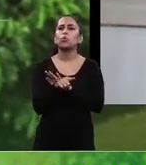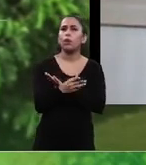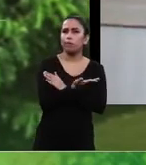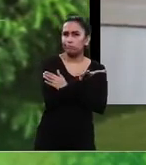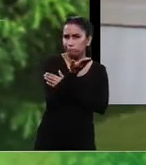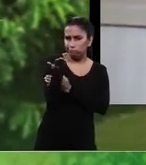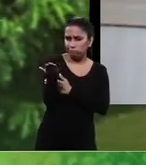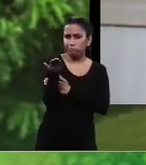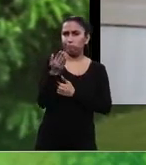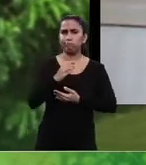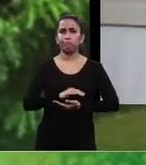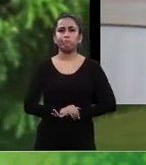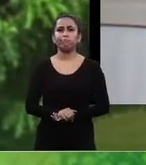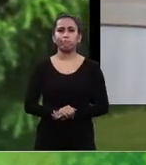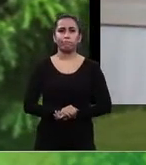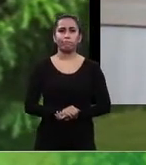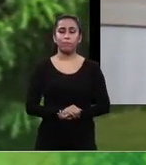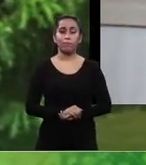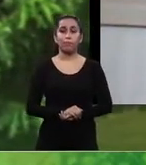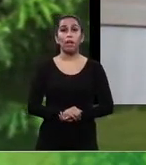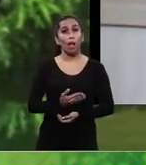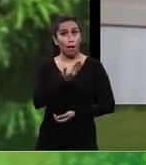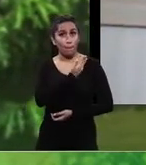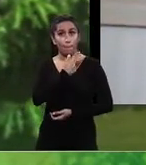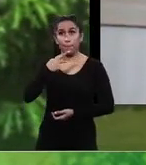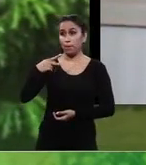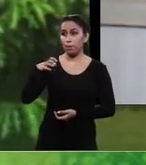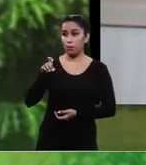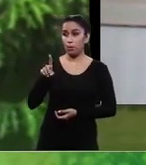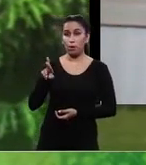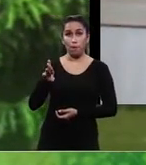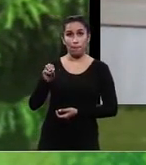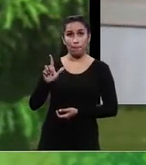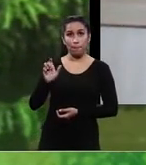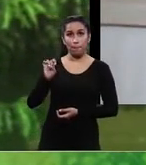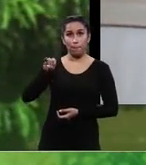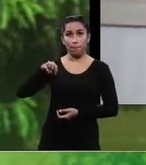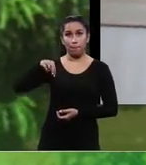nosso amigo Pedro, né, Pedro Lima,